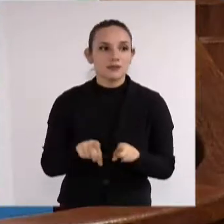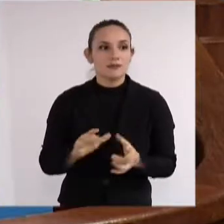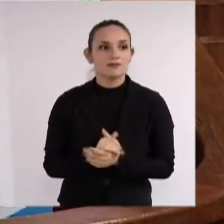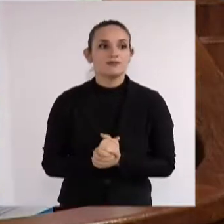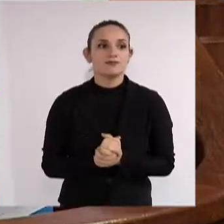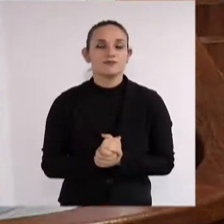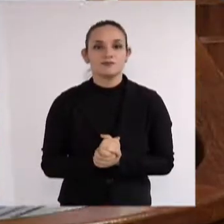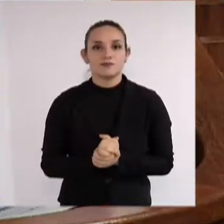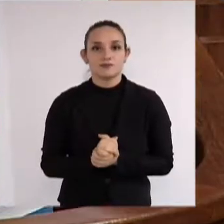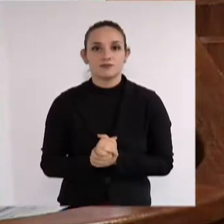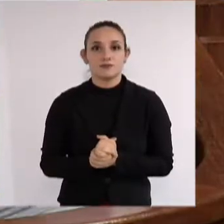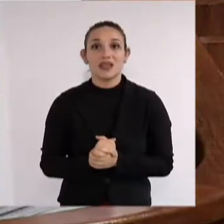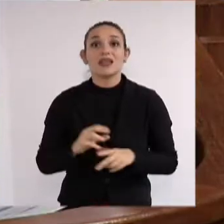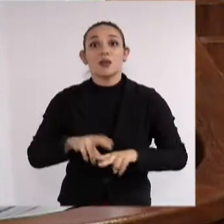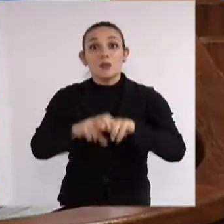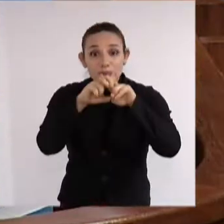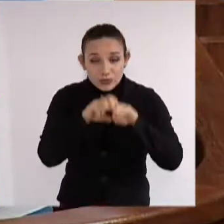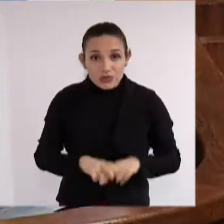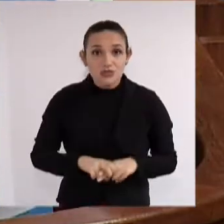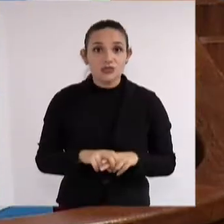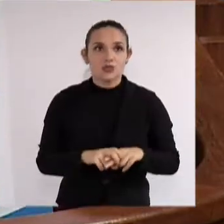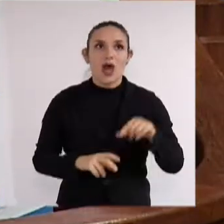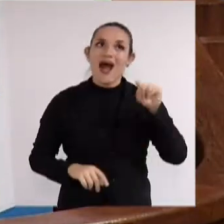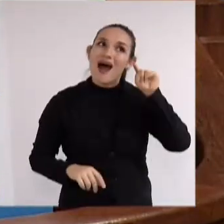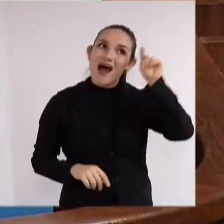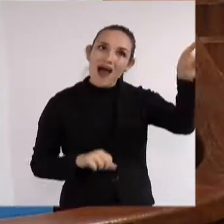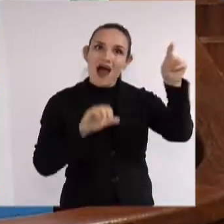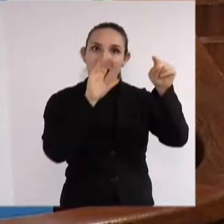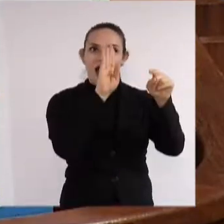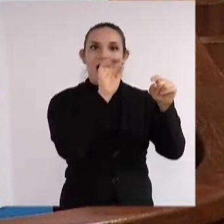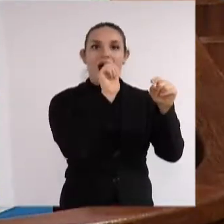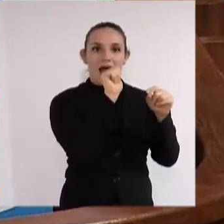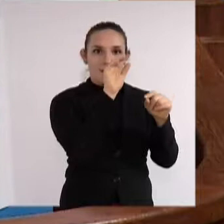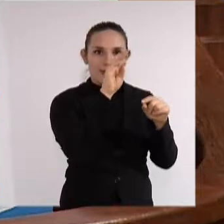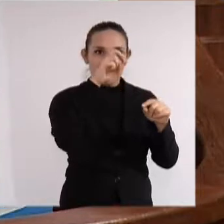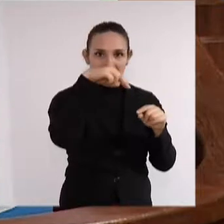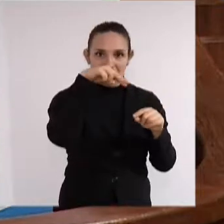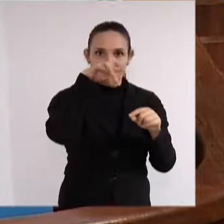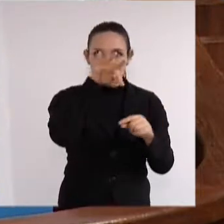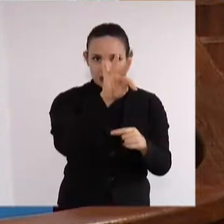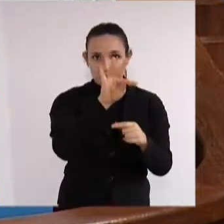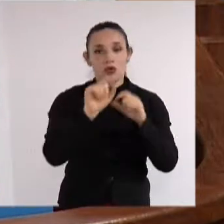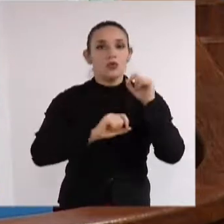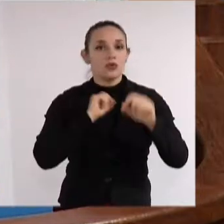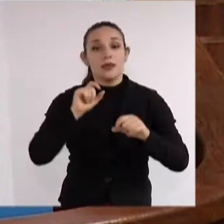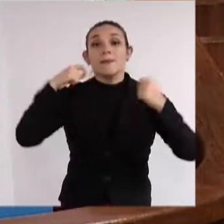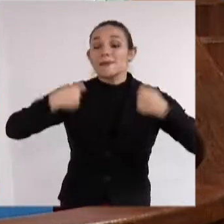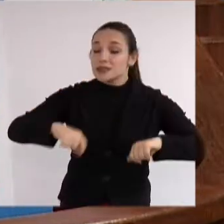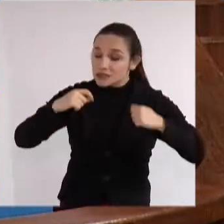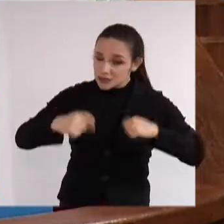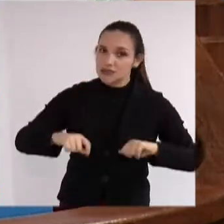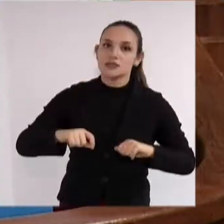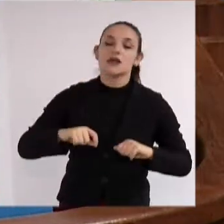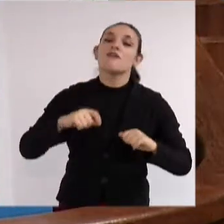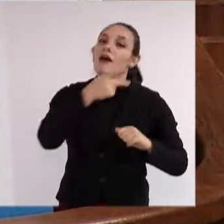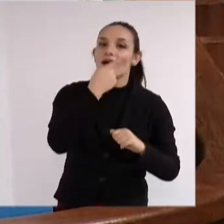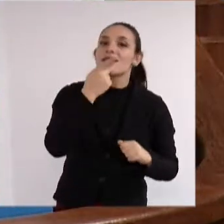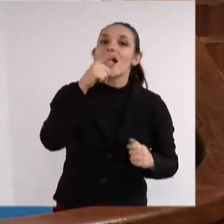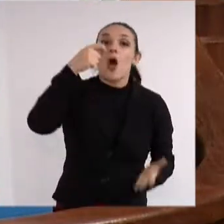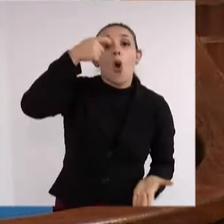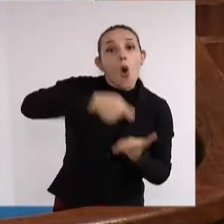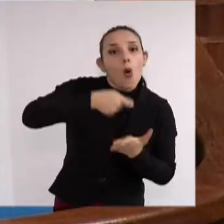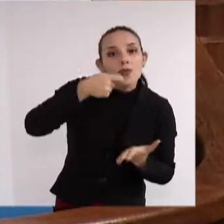é ela que tem que dispor sobre as mudanças. Quando eu apreciei o veto, eu apreciei do ponto de vista, inclusive do